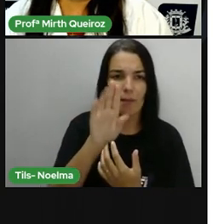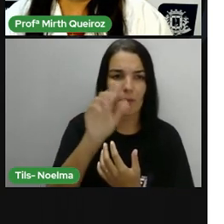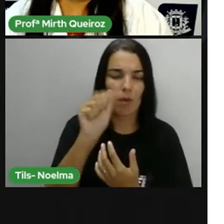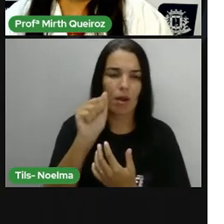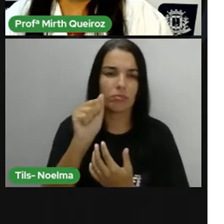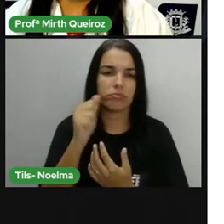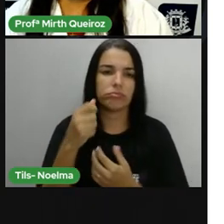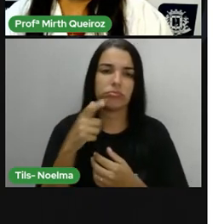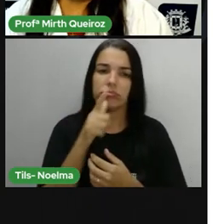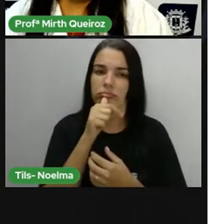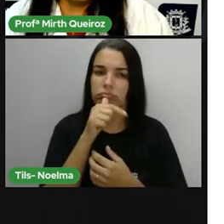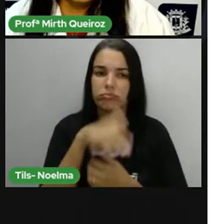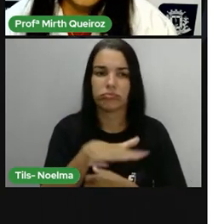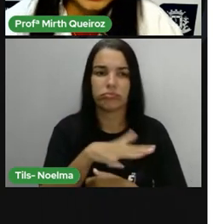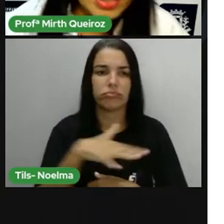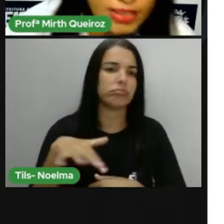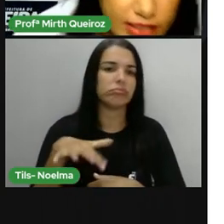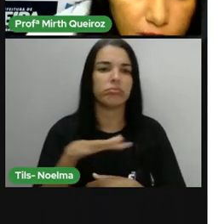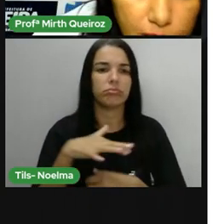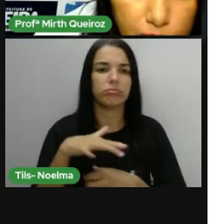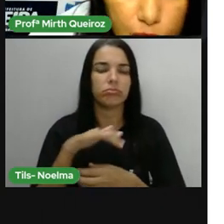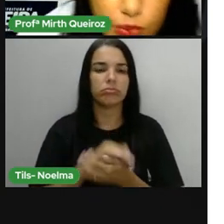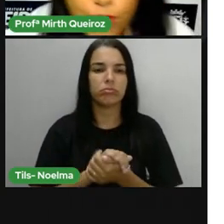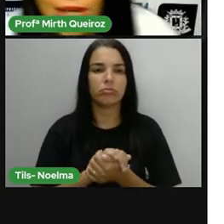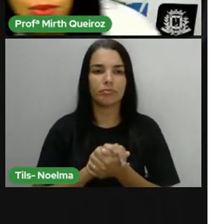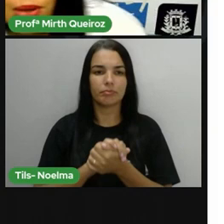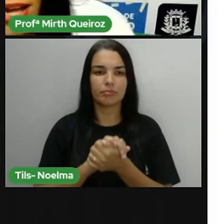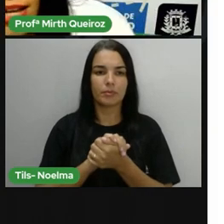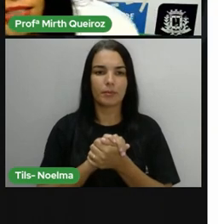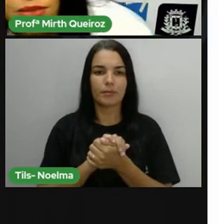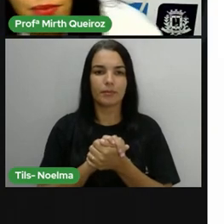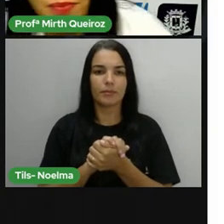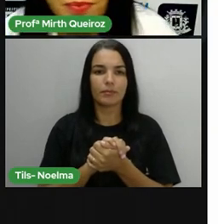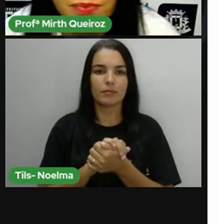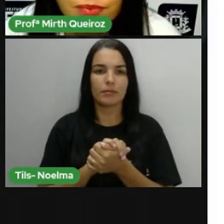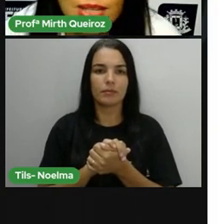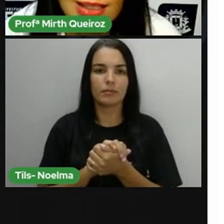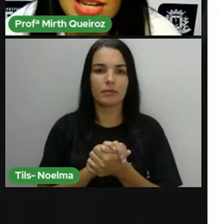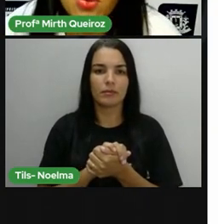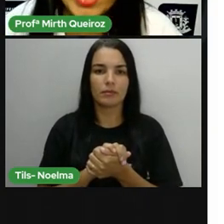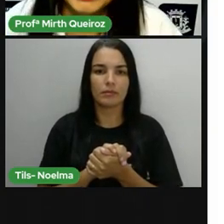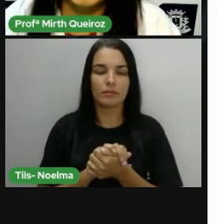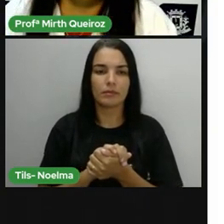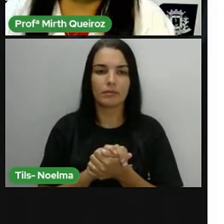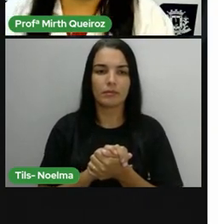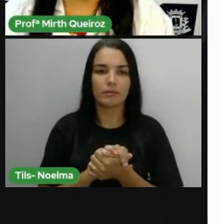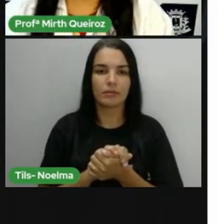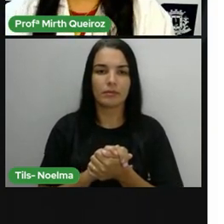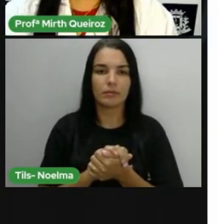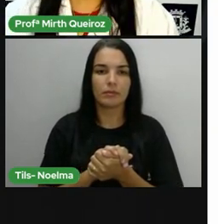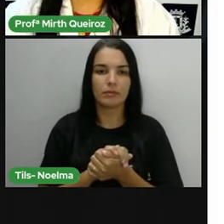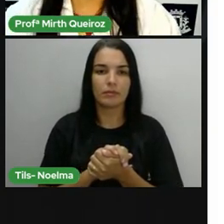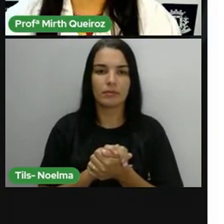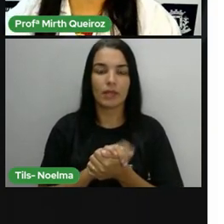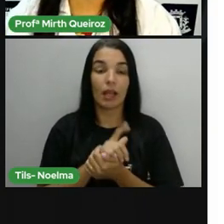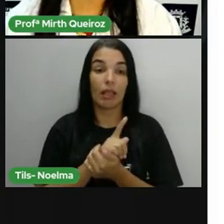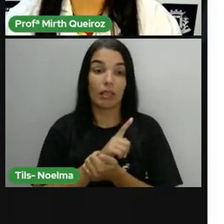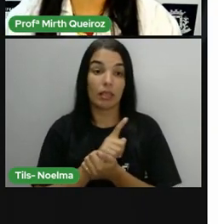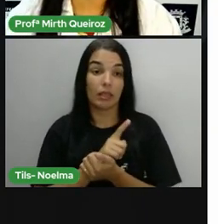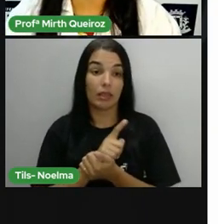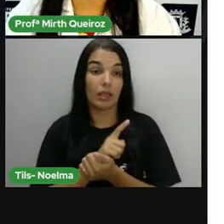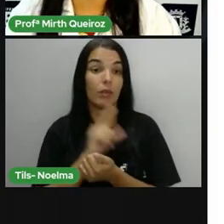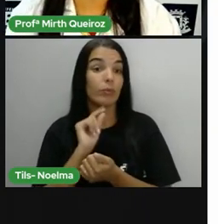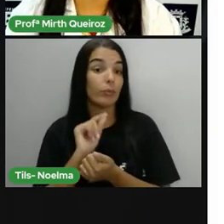só, mais lagoas aqui do Prato Raso, Lagoa Grande,